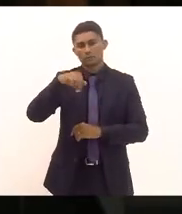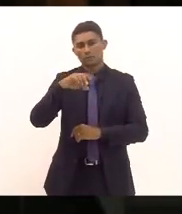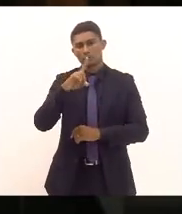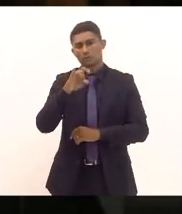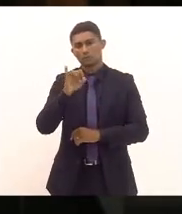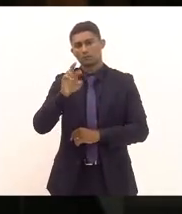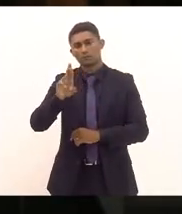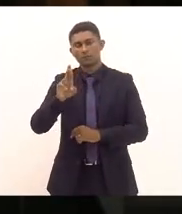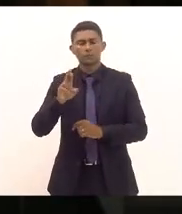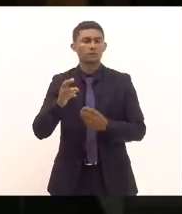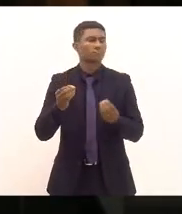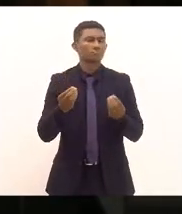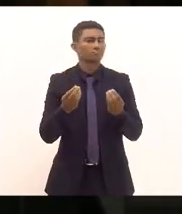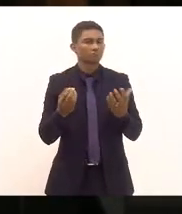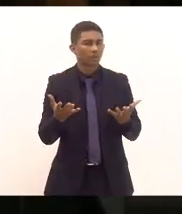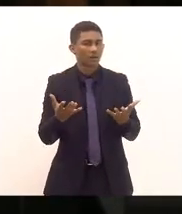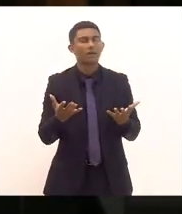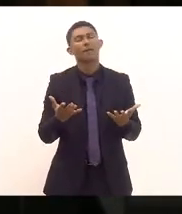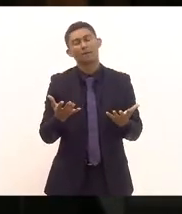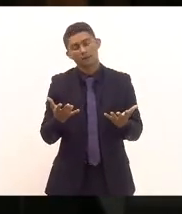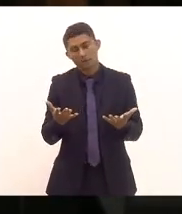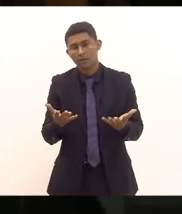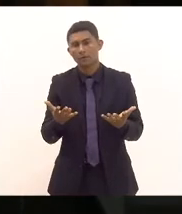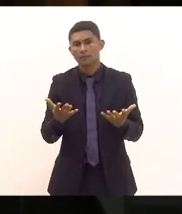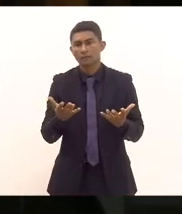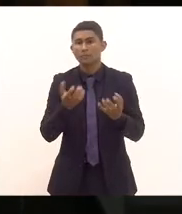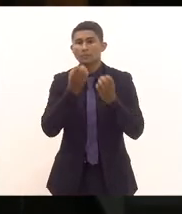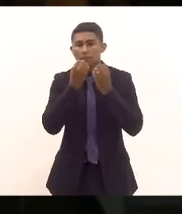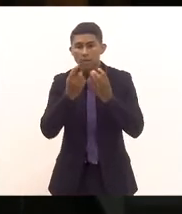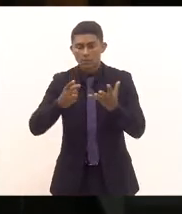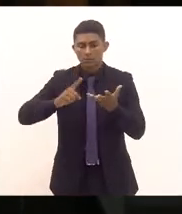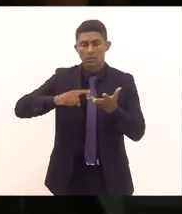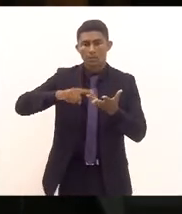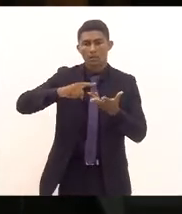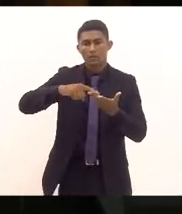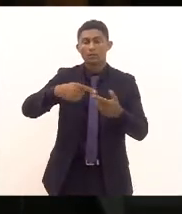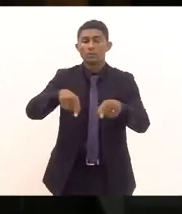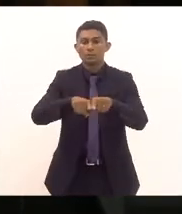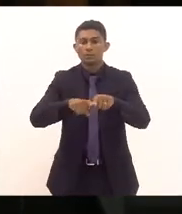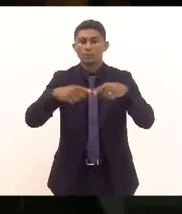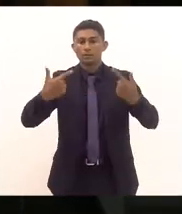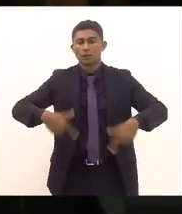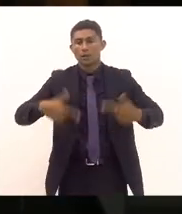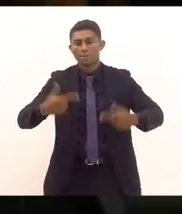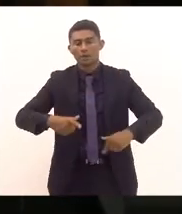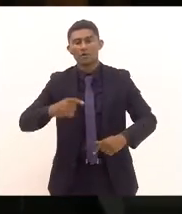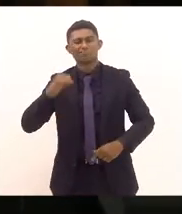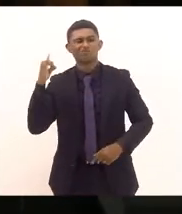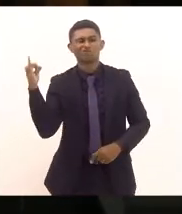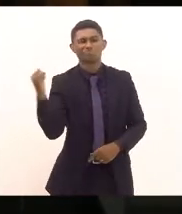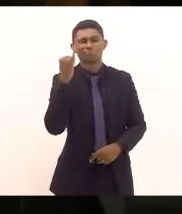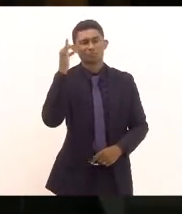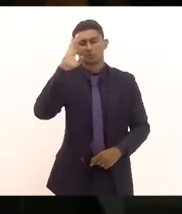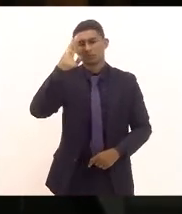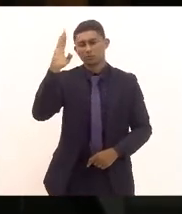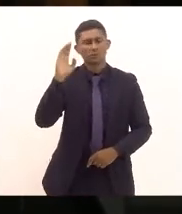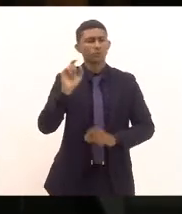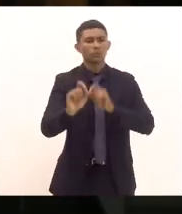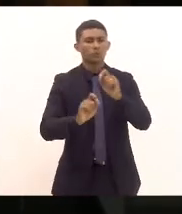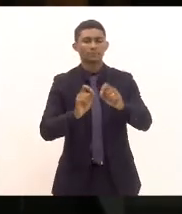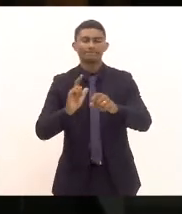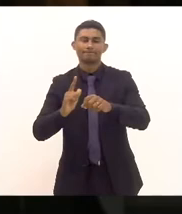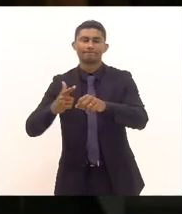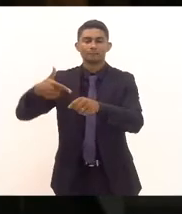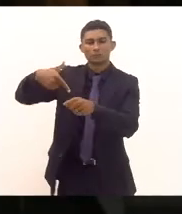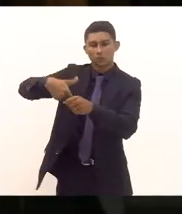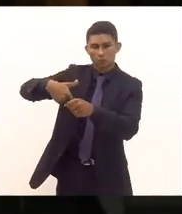e para considerar bens e serviços essenciais e os relativos aos combustíveis